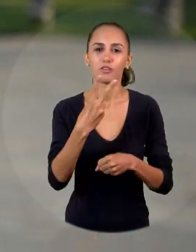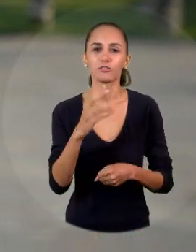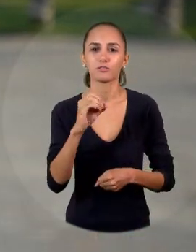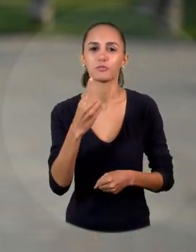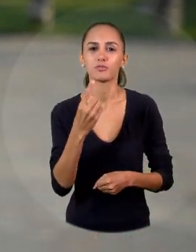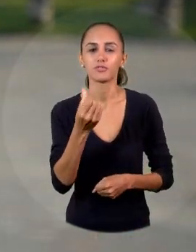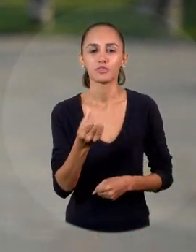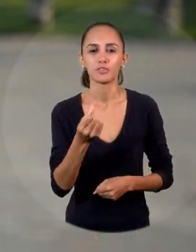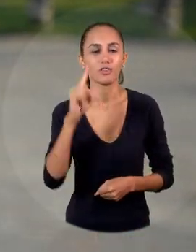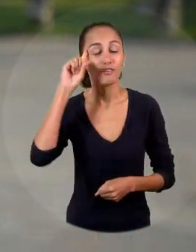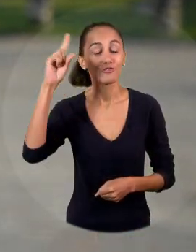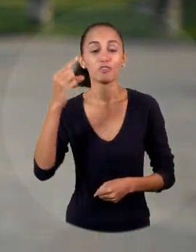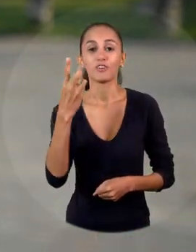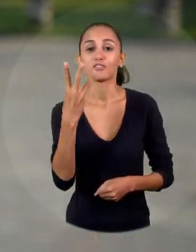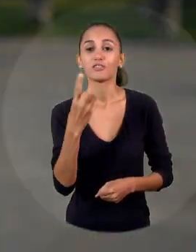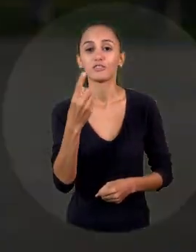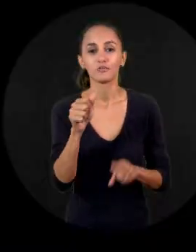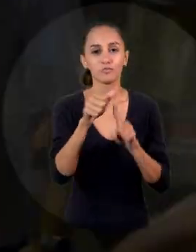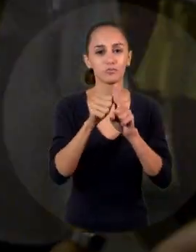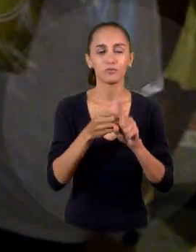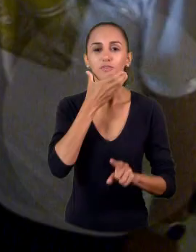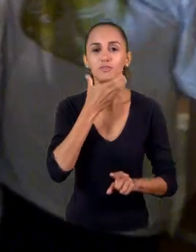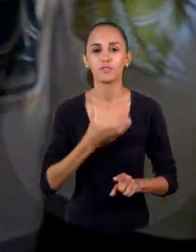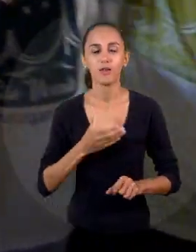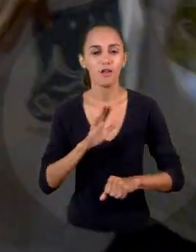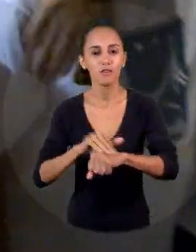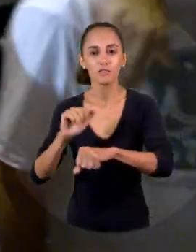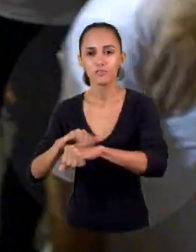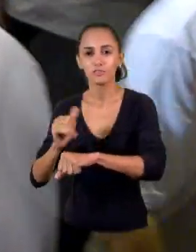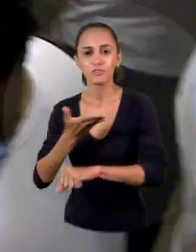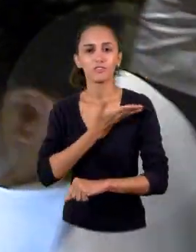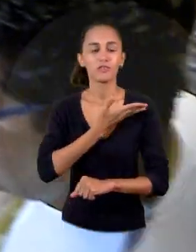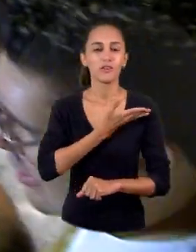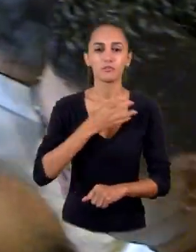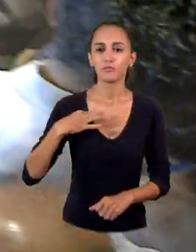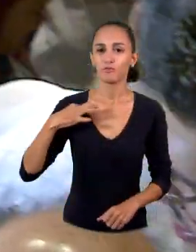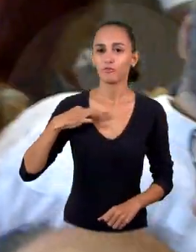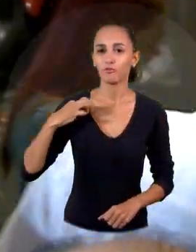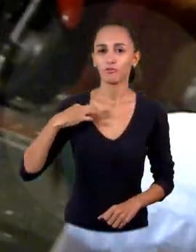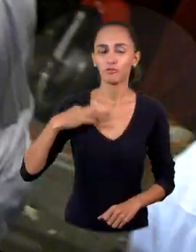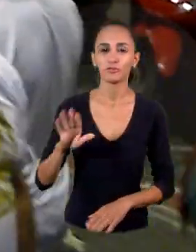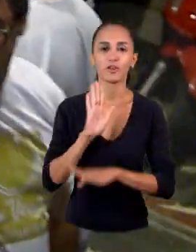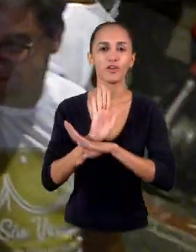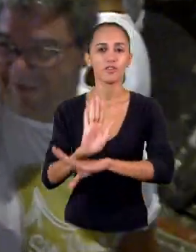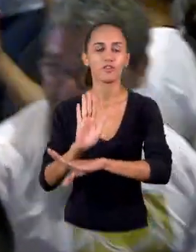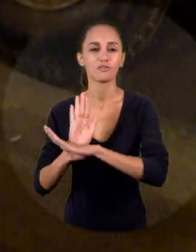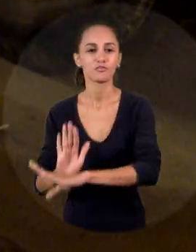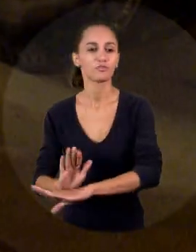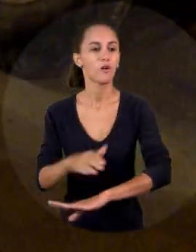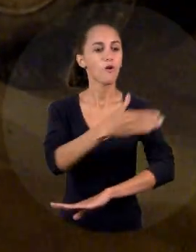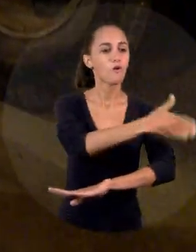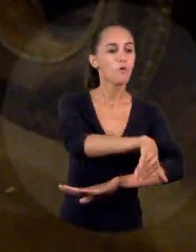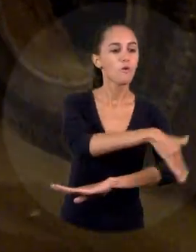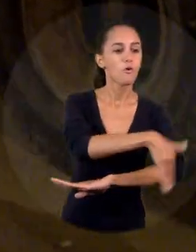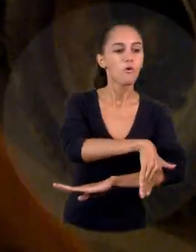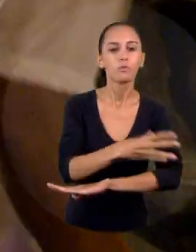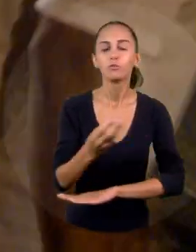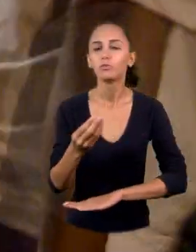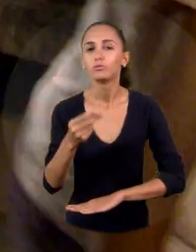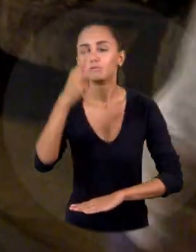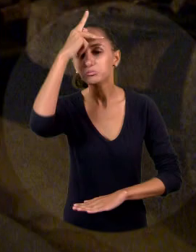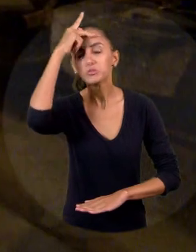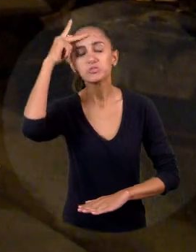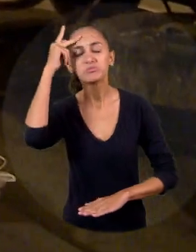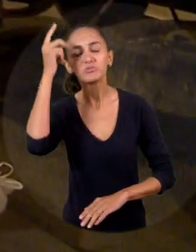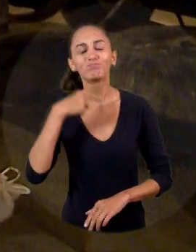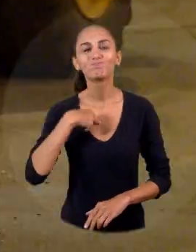no dia 31 de dezembro, nós reunimos amigos, voluntários, colaboradores, fomos às ruas num grande mutirão.